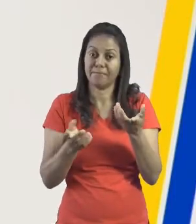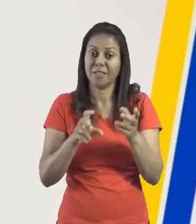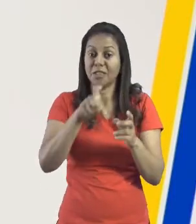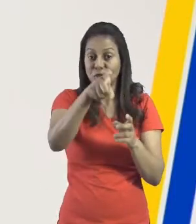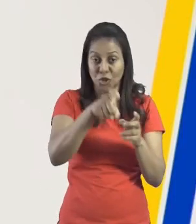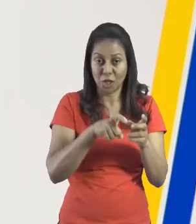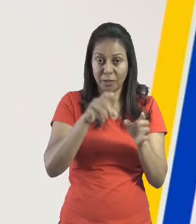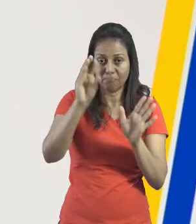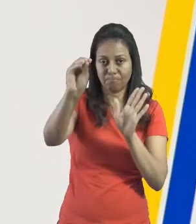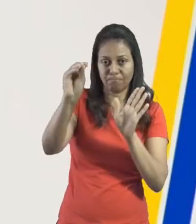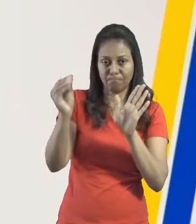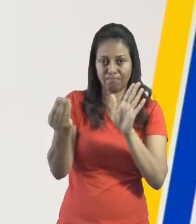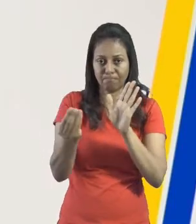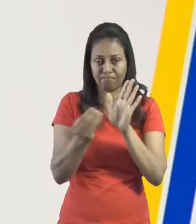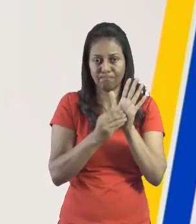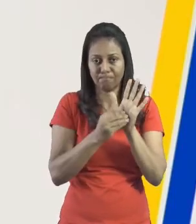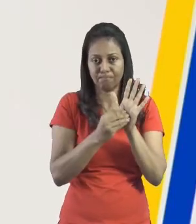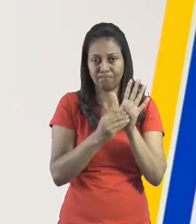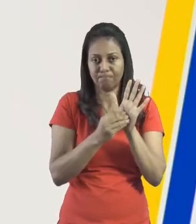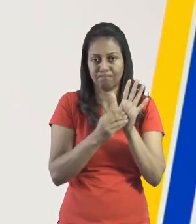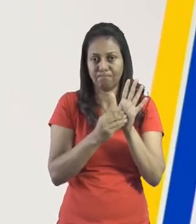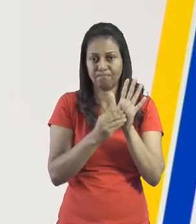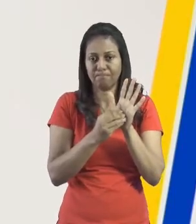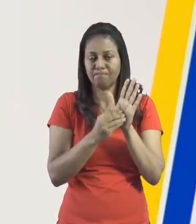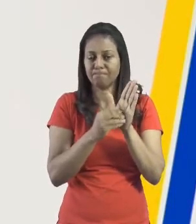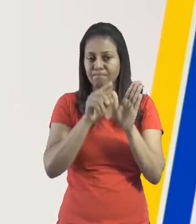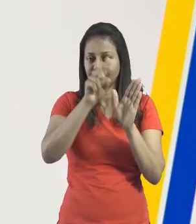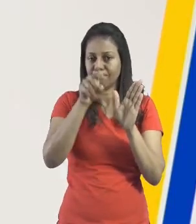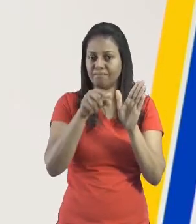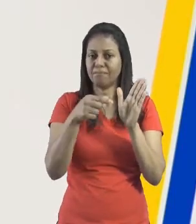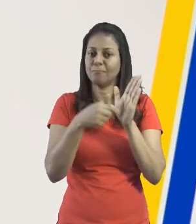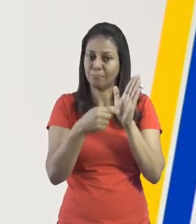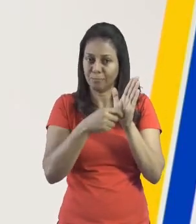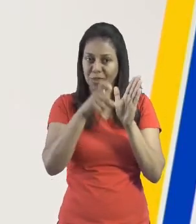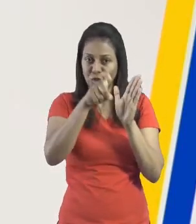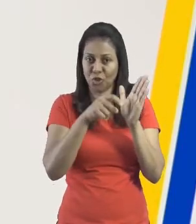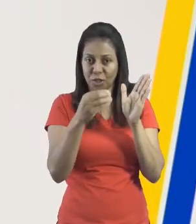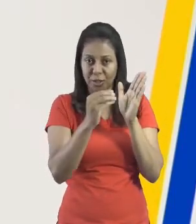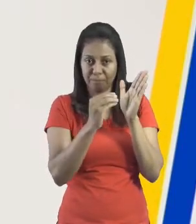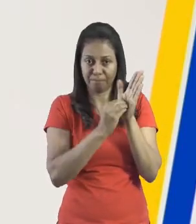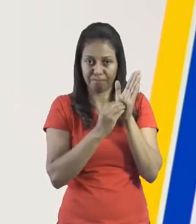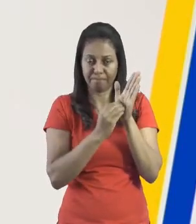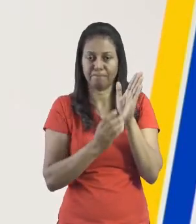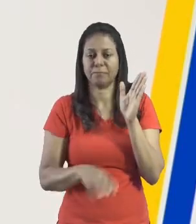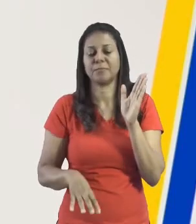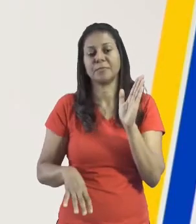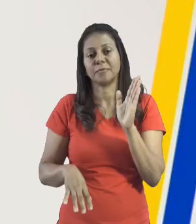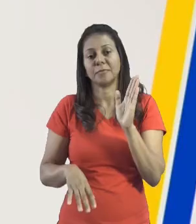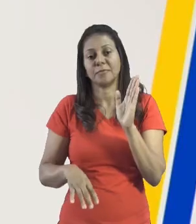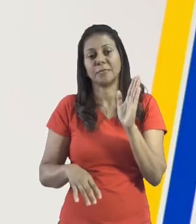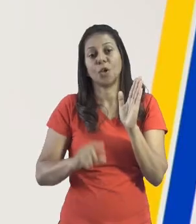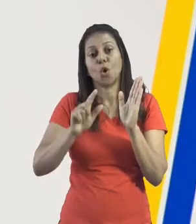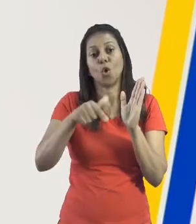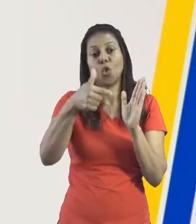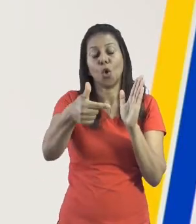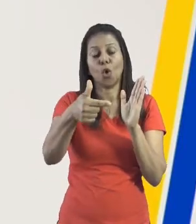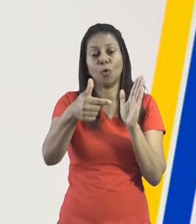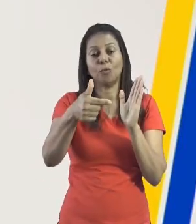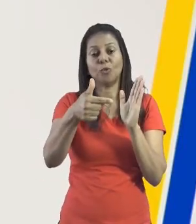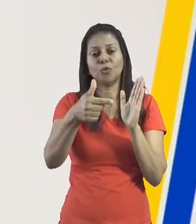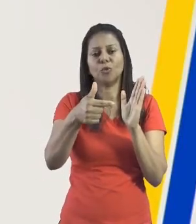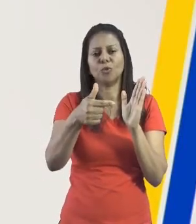x ou a incógnita x, vamos chamar esse número de x, ok? O dobro do